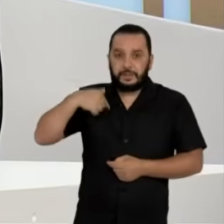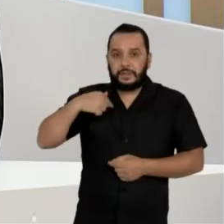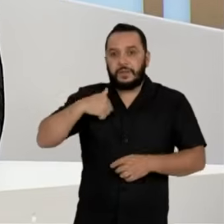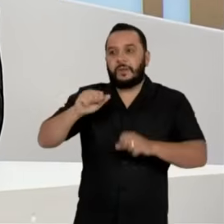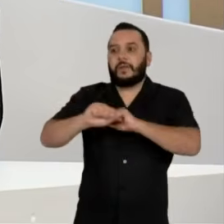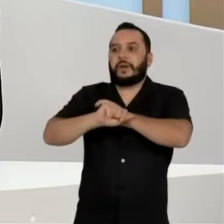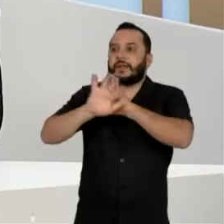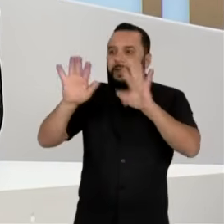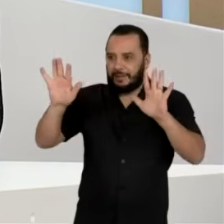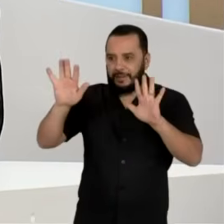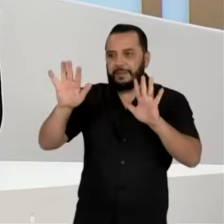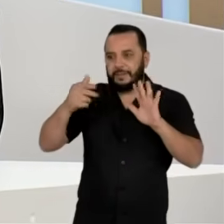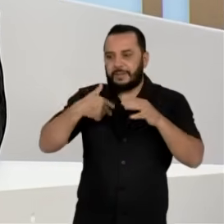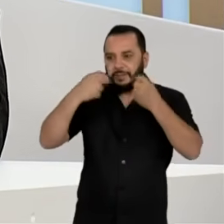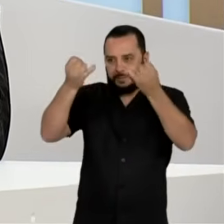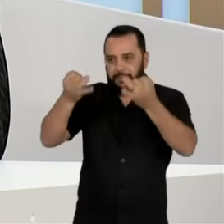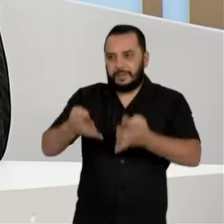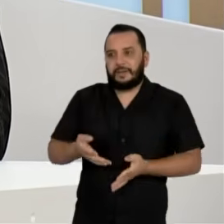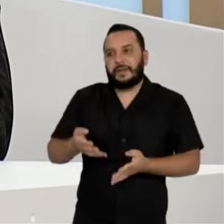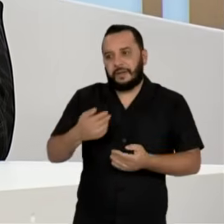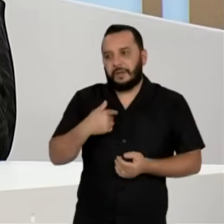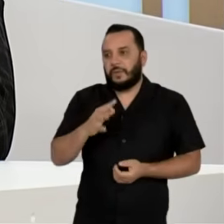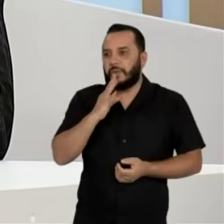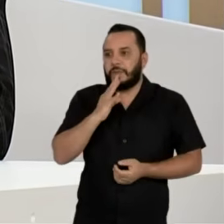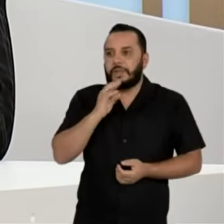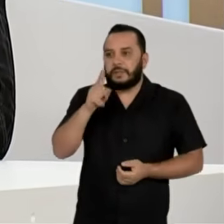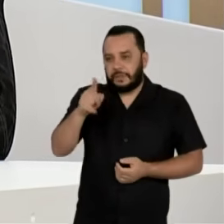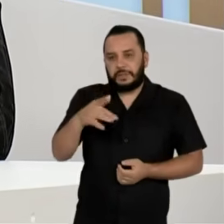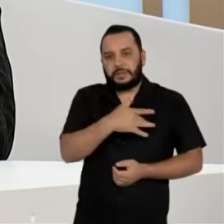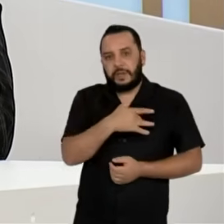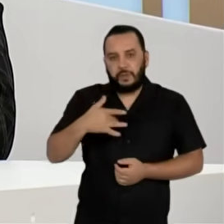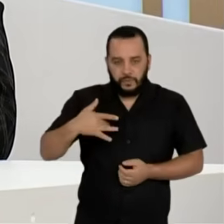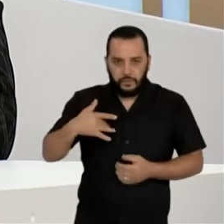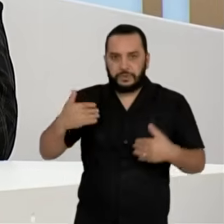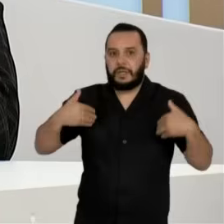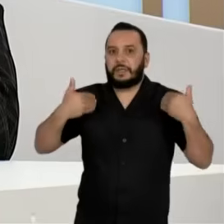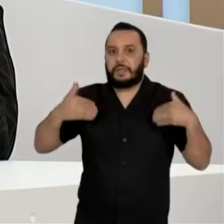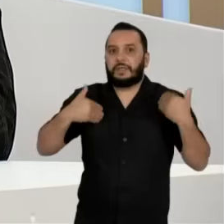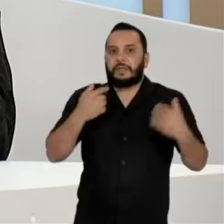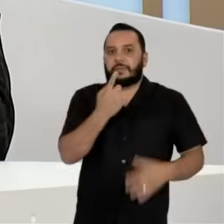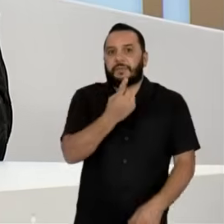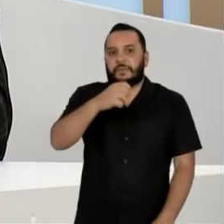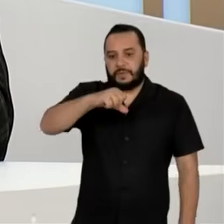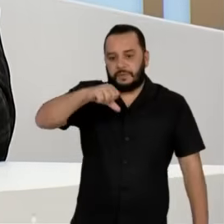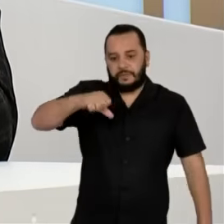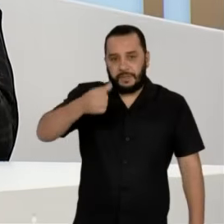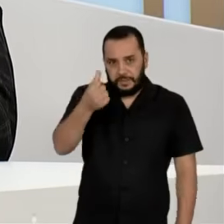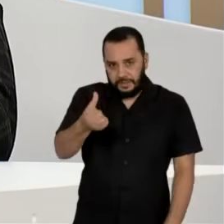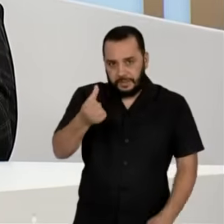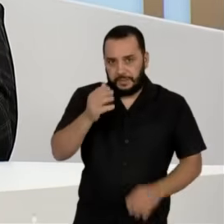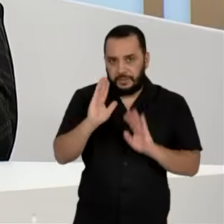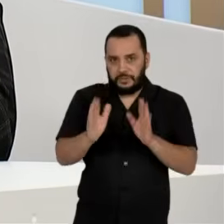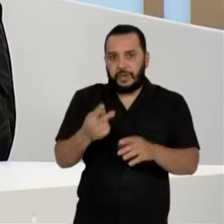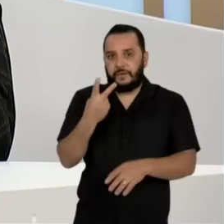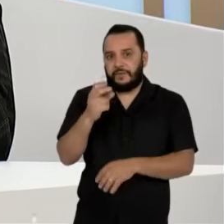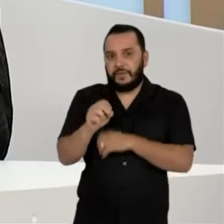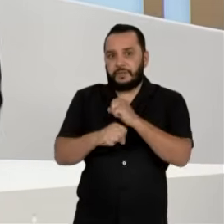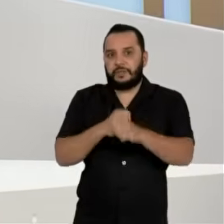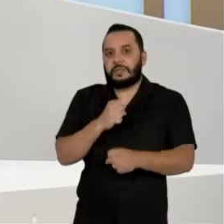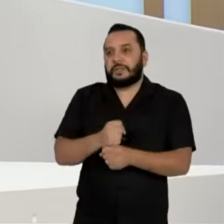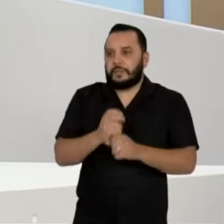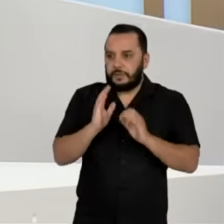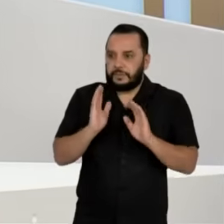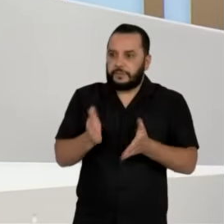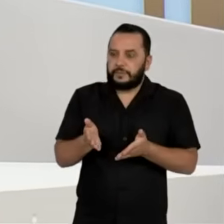transparência, que dizer que, enfim, eu conheço Saúde e Alegria desde 96, então são mais de 20 anos.